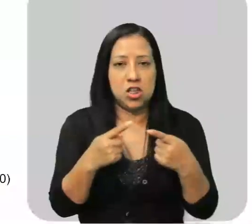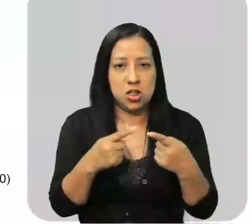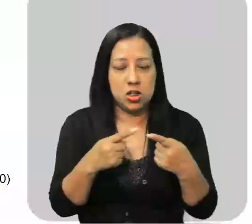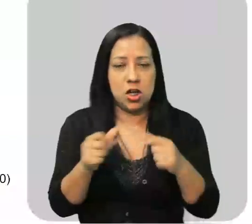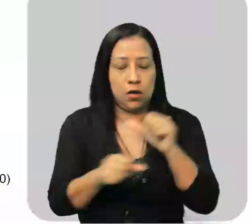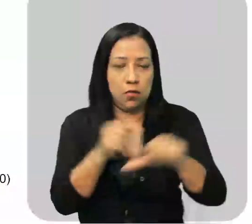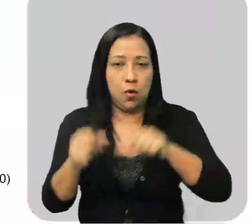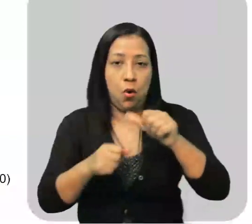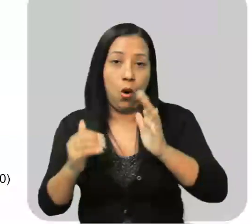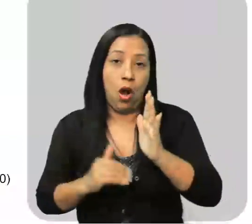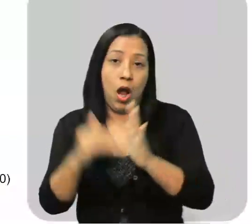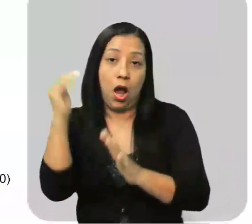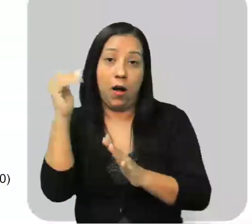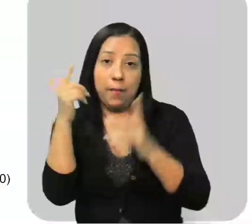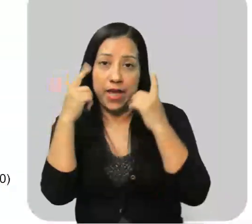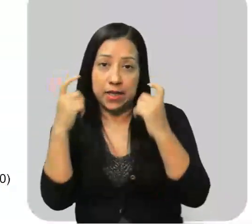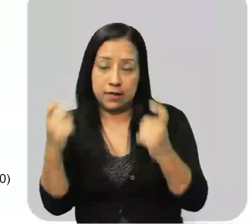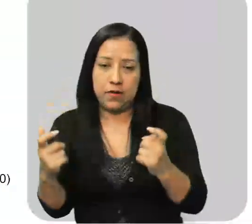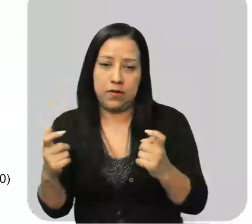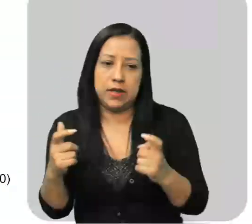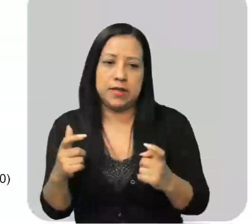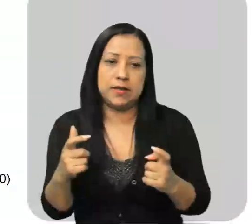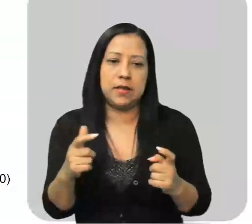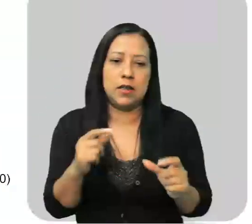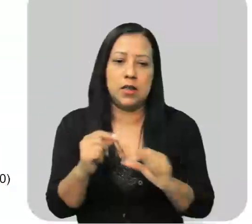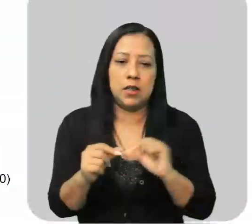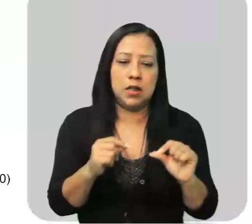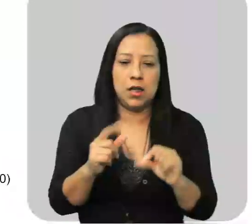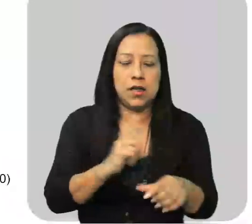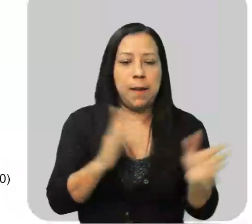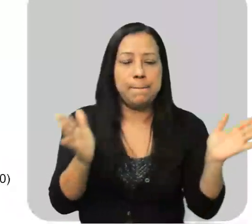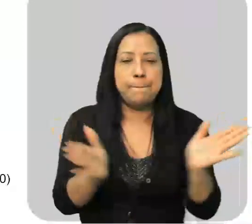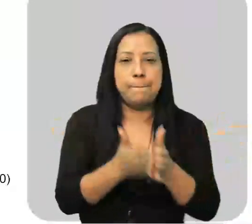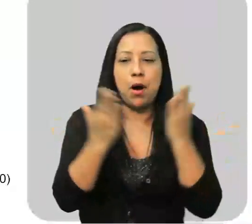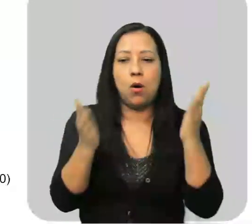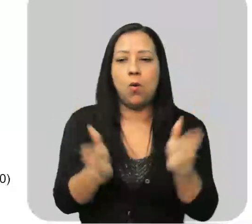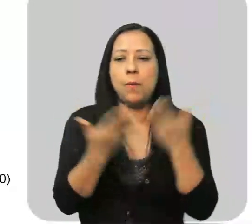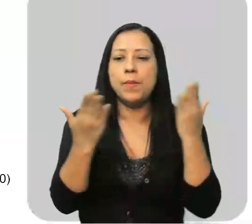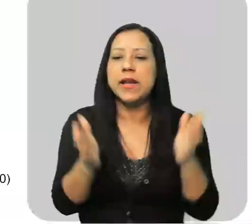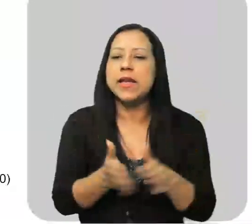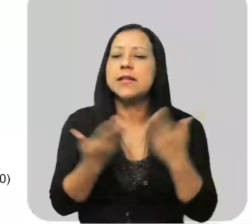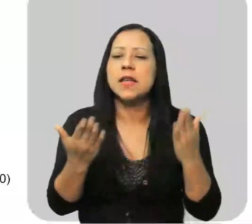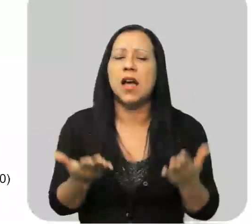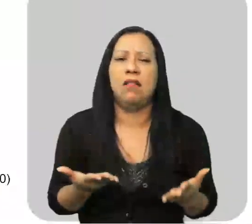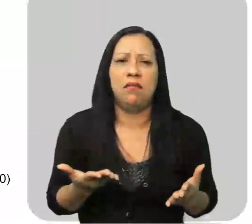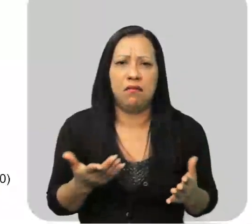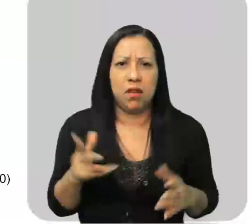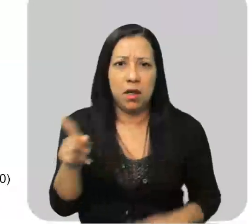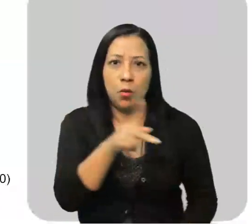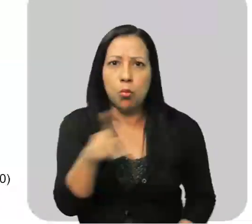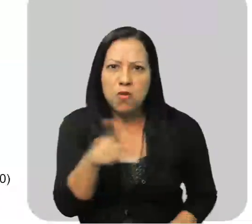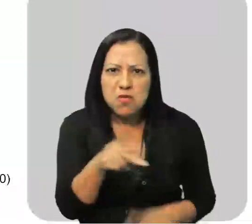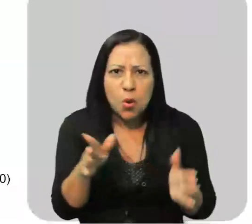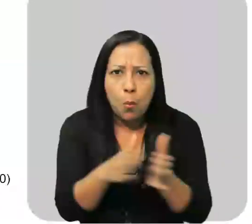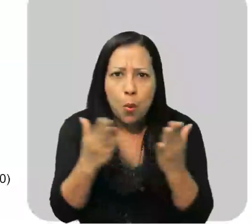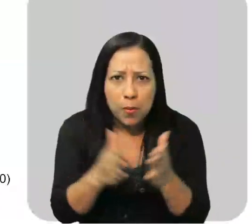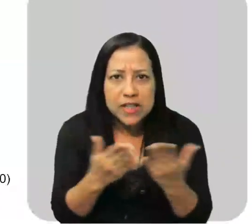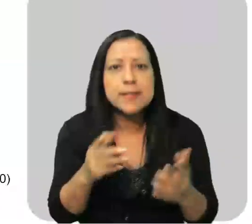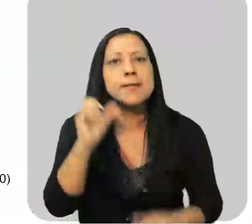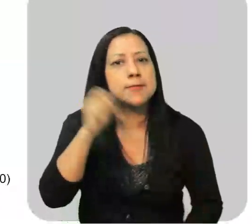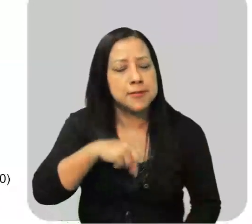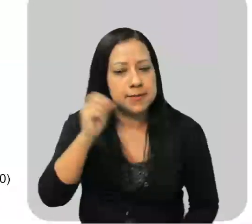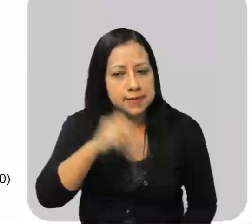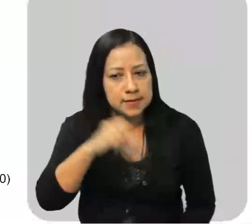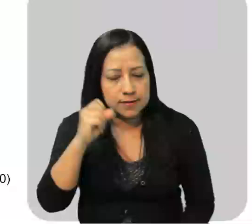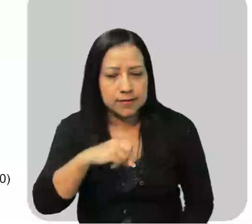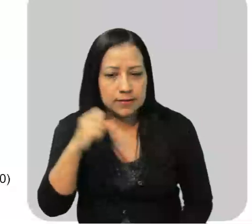sociais e econômicas que aumentam os índices de violência nas cidades brasileiras estão